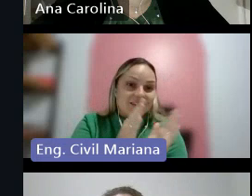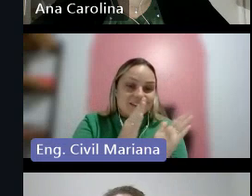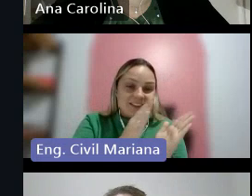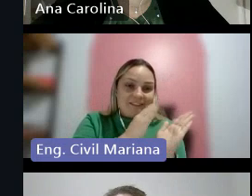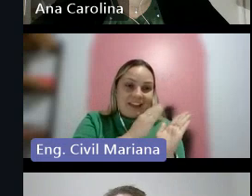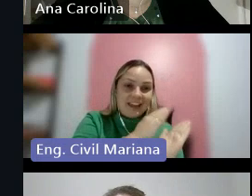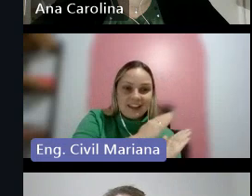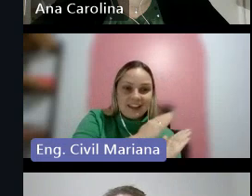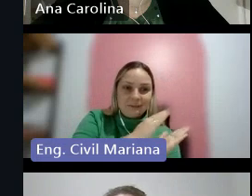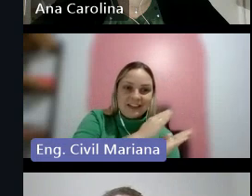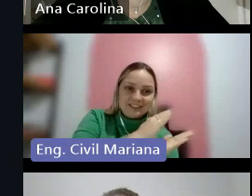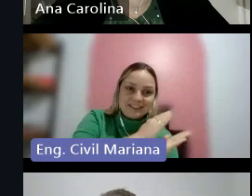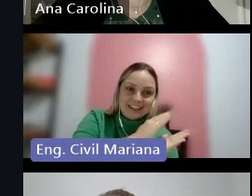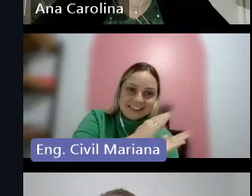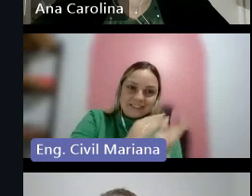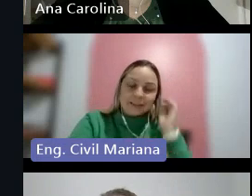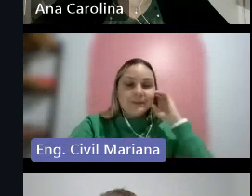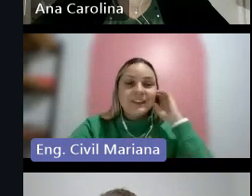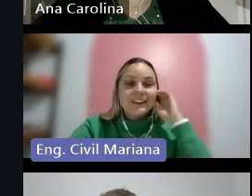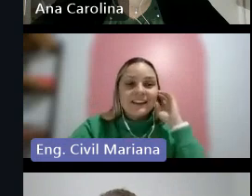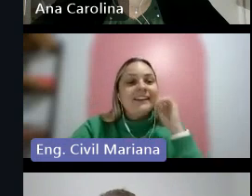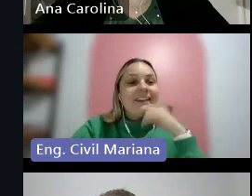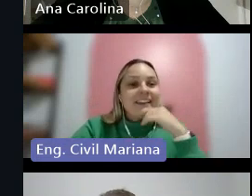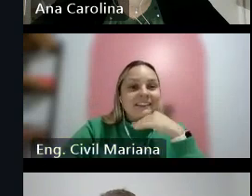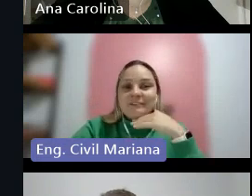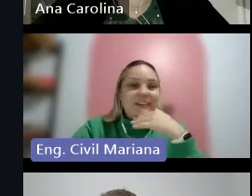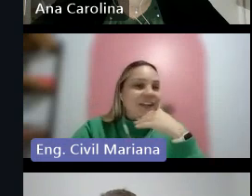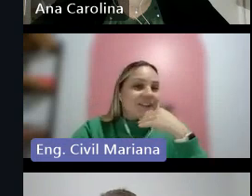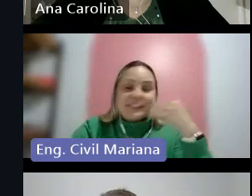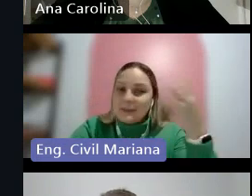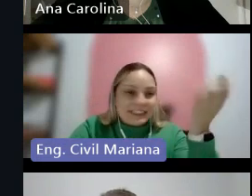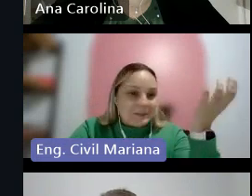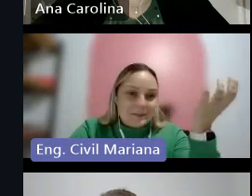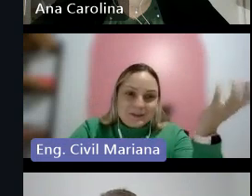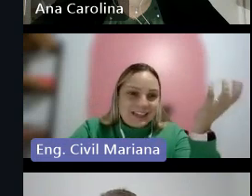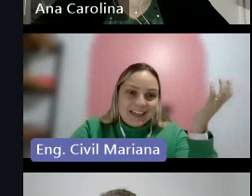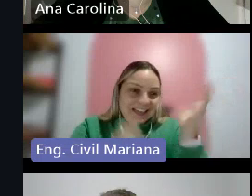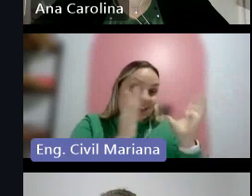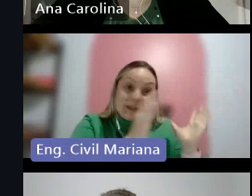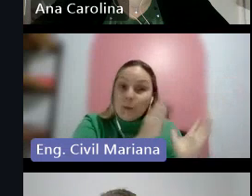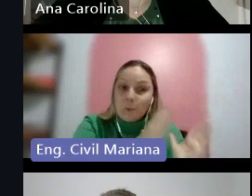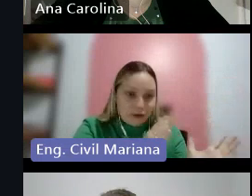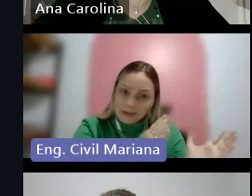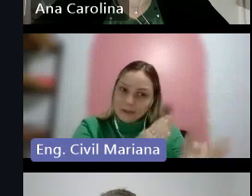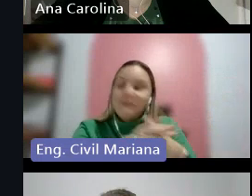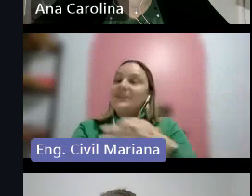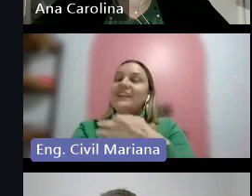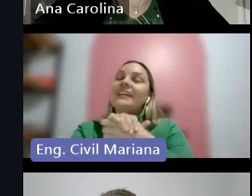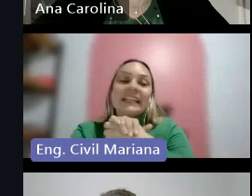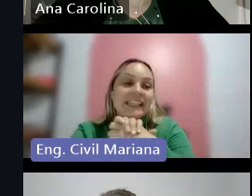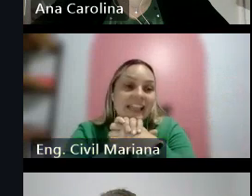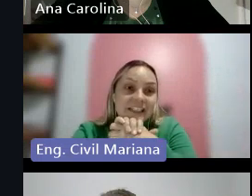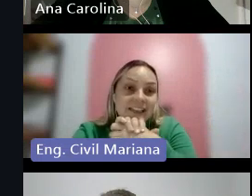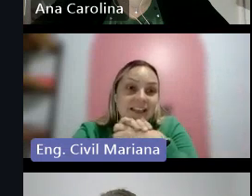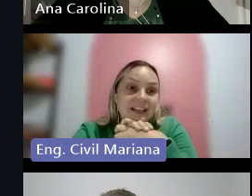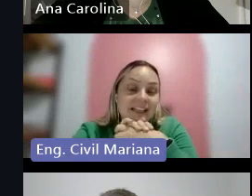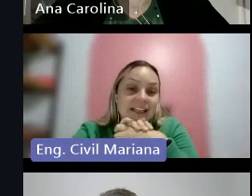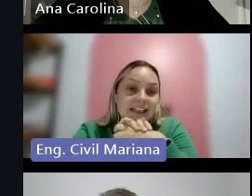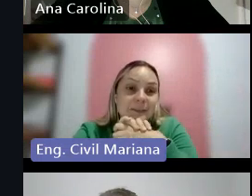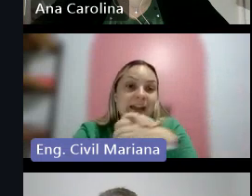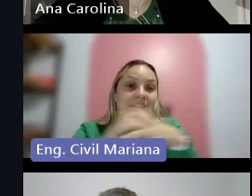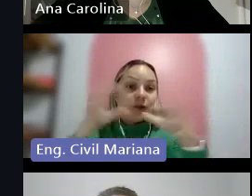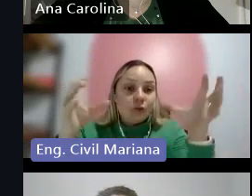Era nítido de ver o prédio deitando. Não sei outra expressão para usar. Ele inclinou muito. E